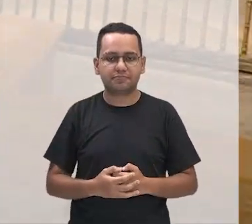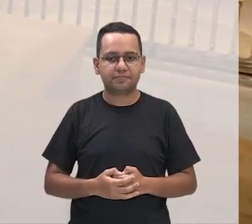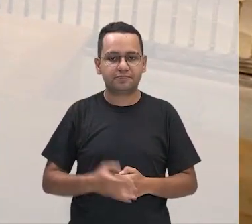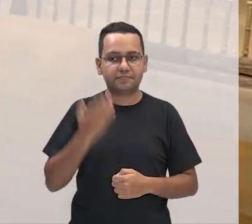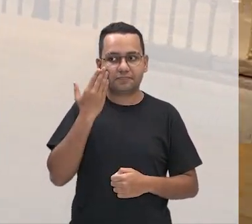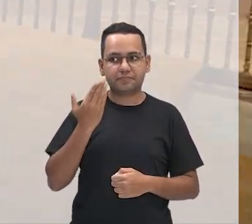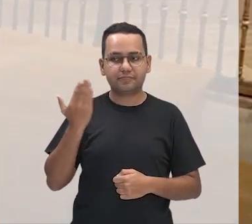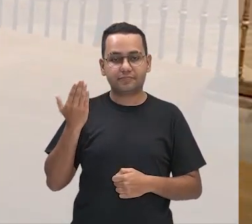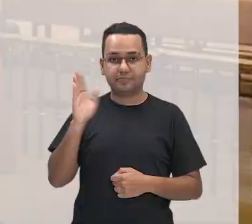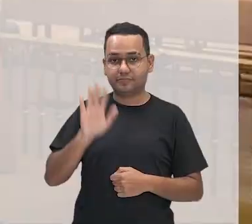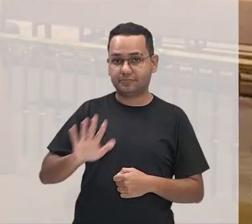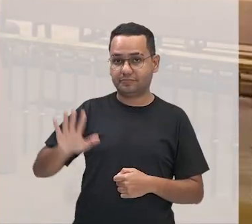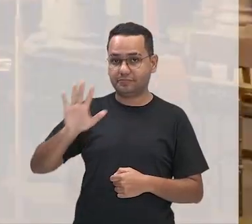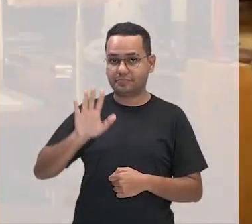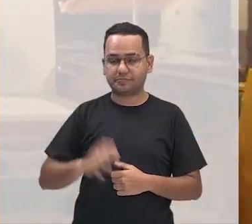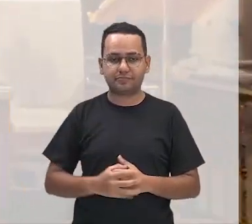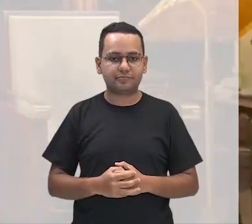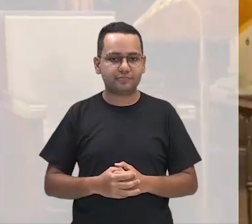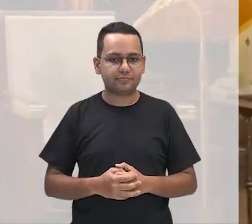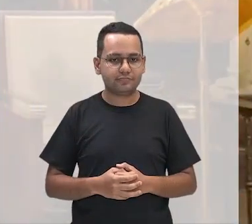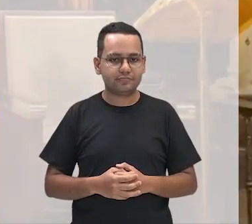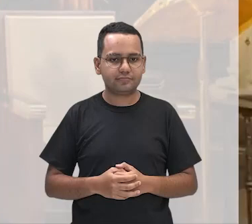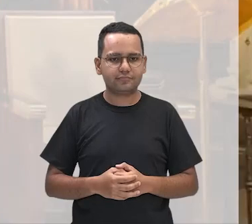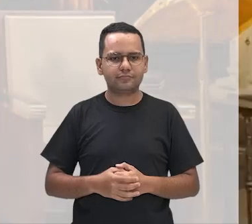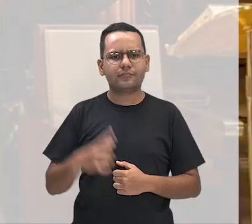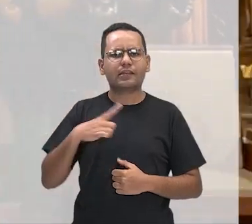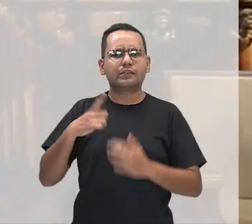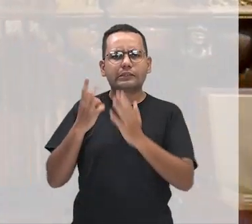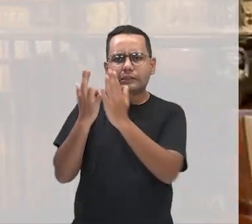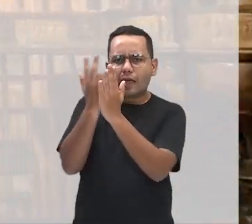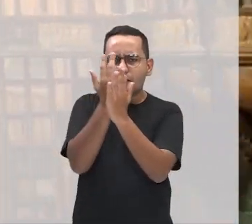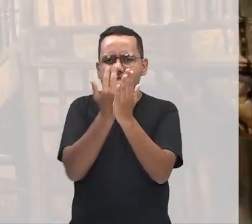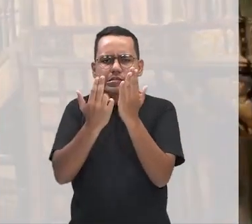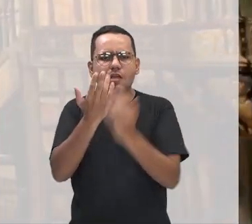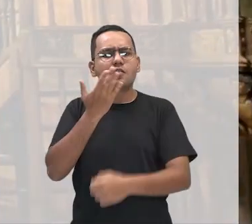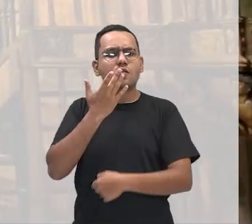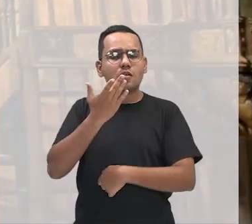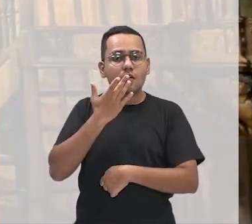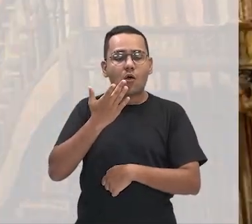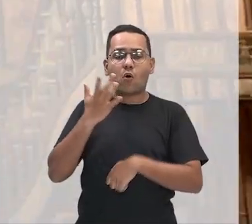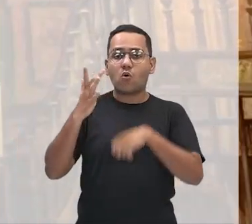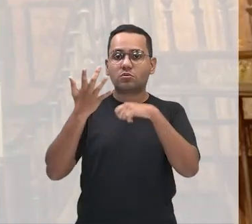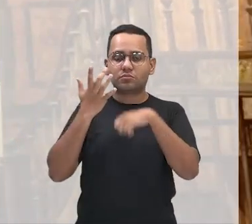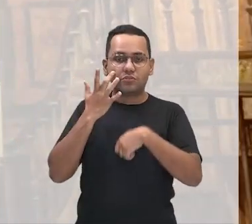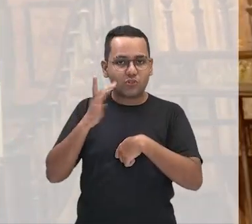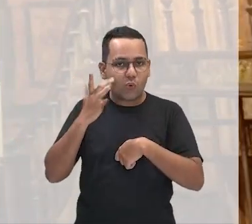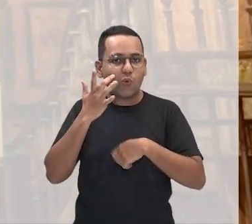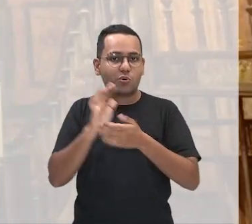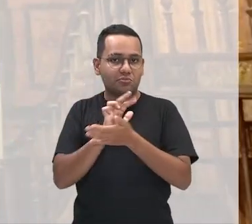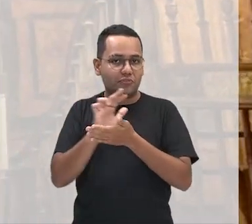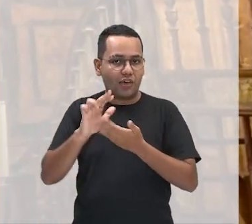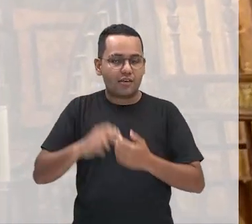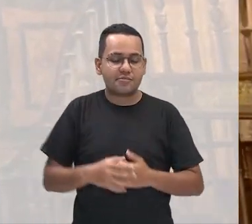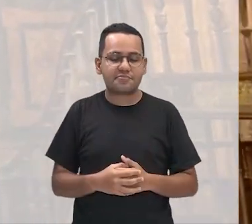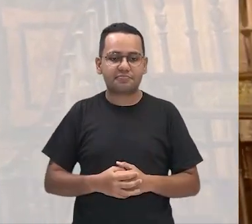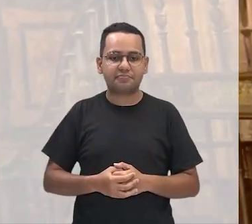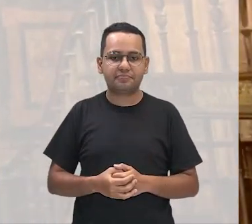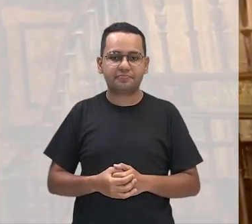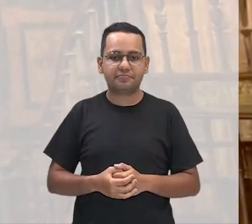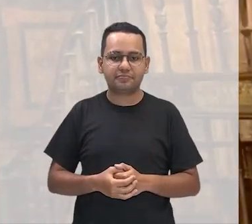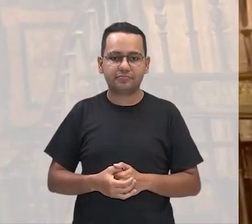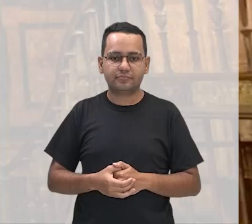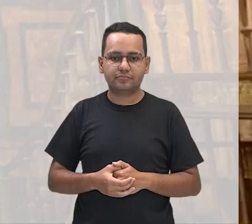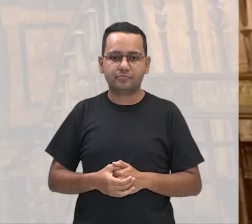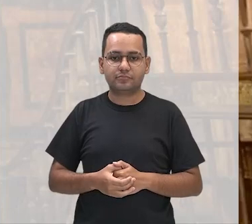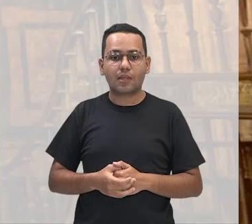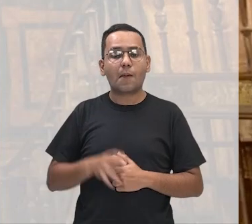A gente consegue identificar as pinturas, os tons dourados. Olha que coisa incrível. A gente consegue aqui ter até uma